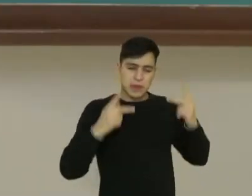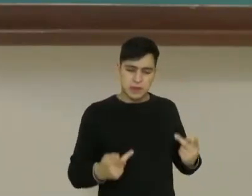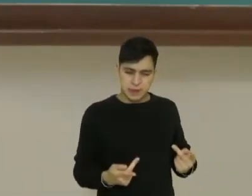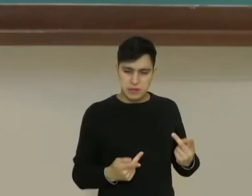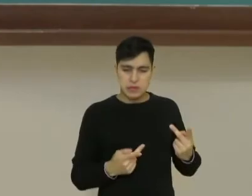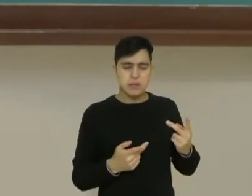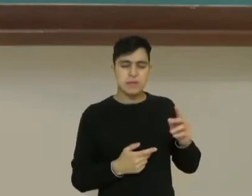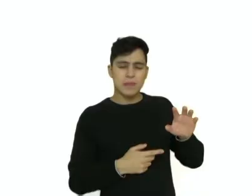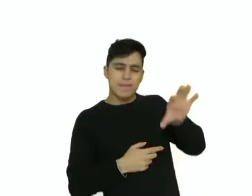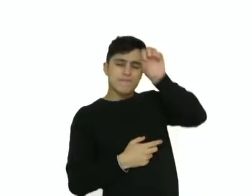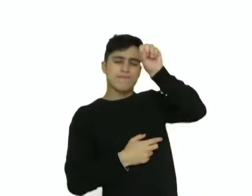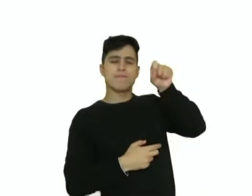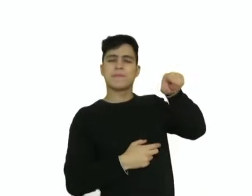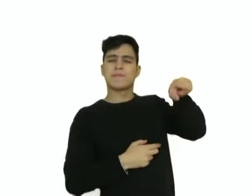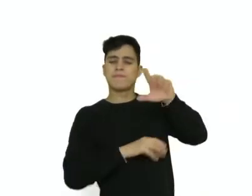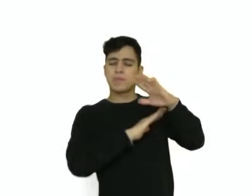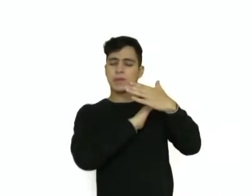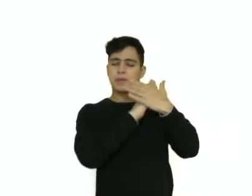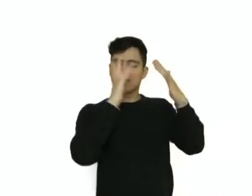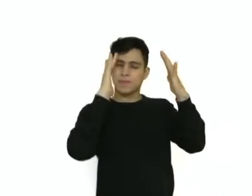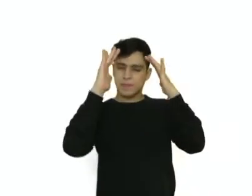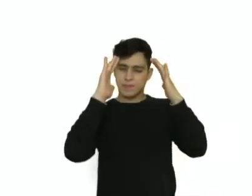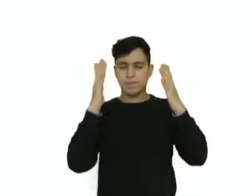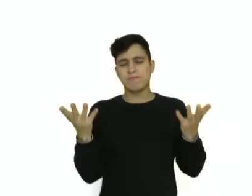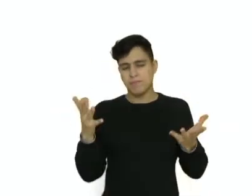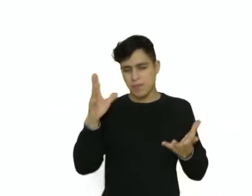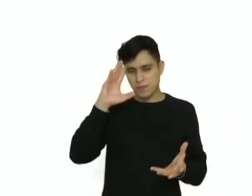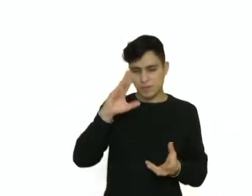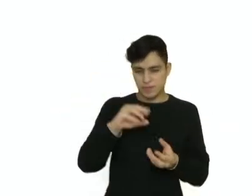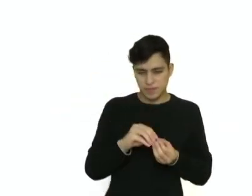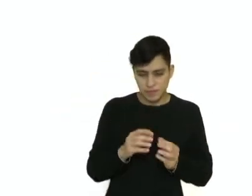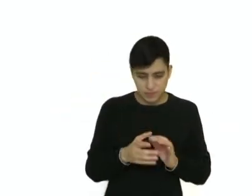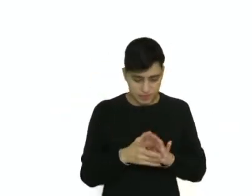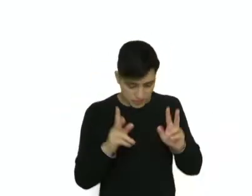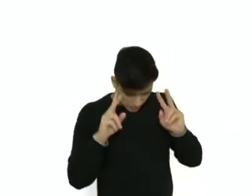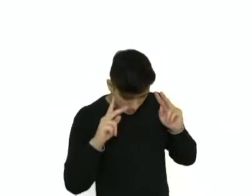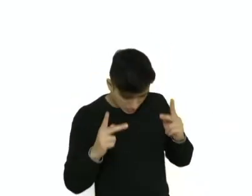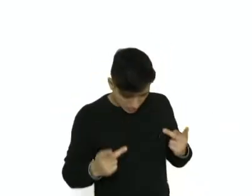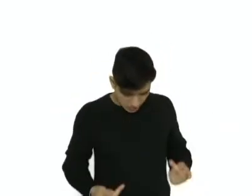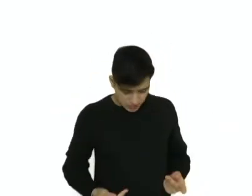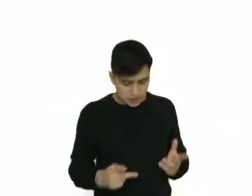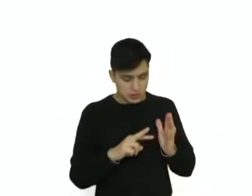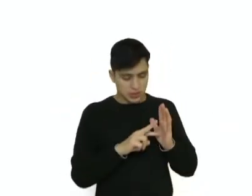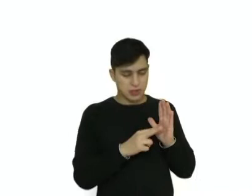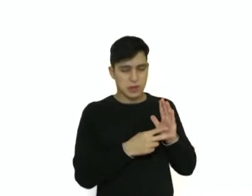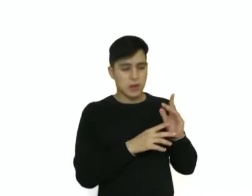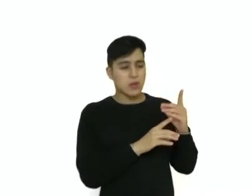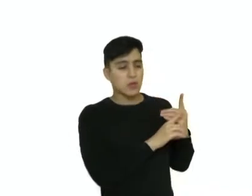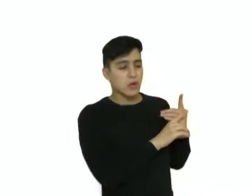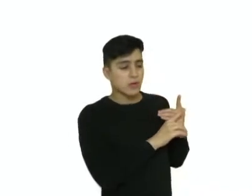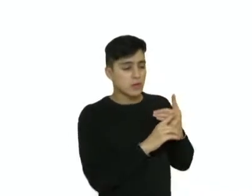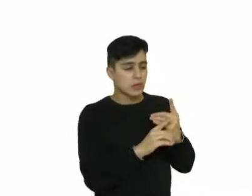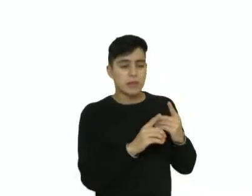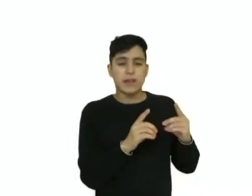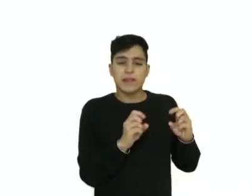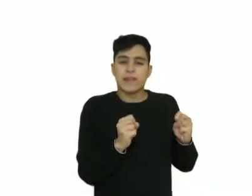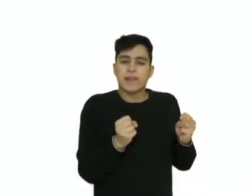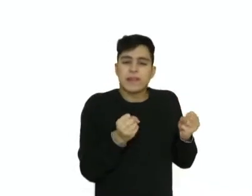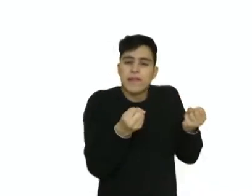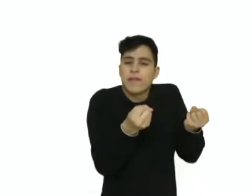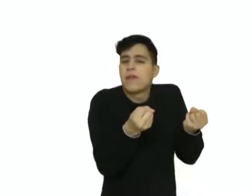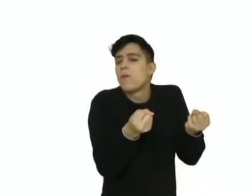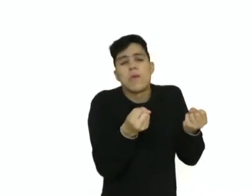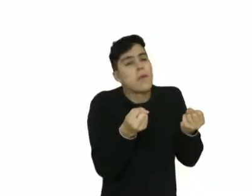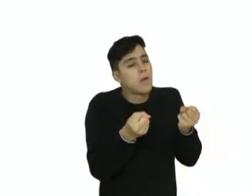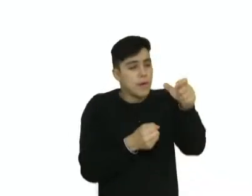entender melhor? Então veja, humanismo, designação das doutrinas que afirmam estar o